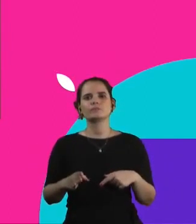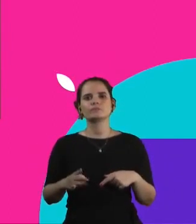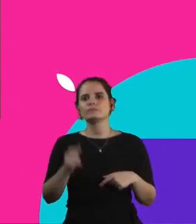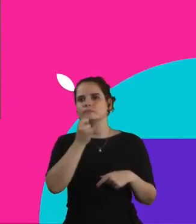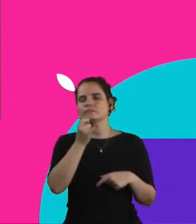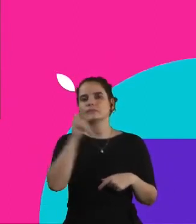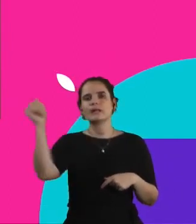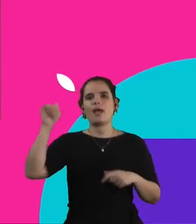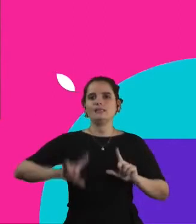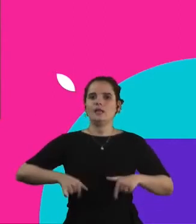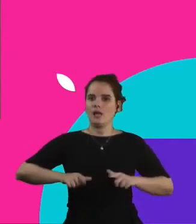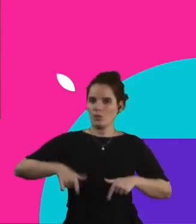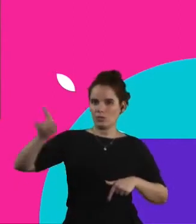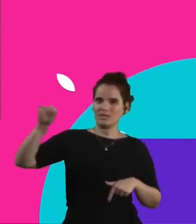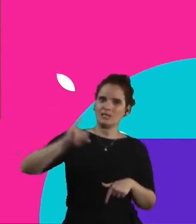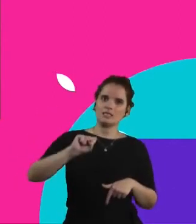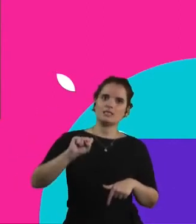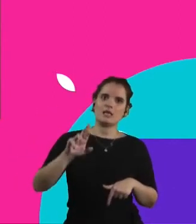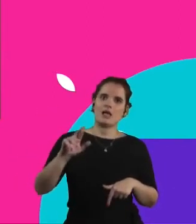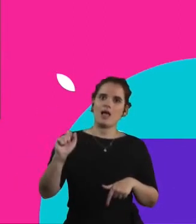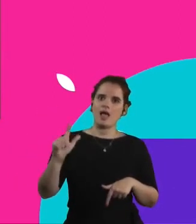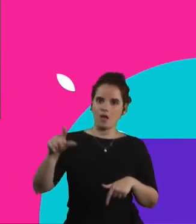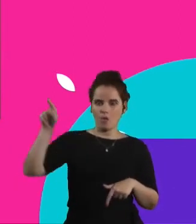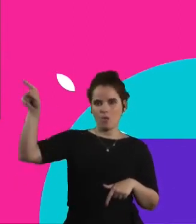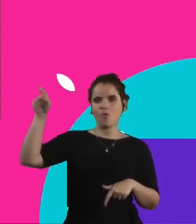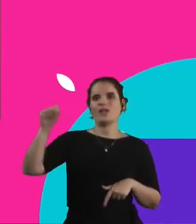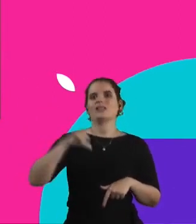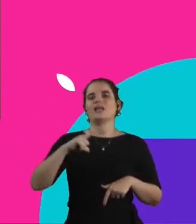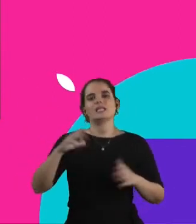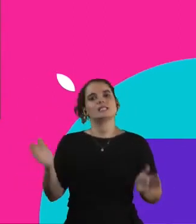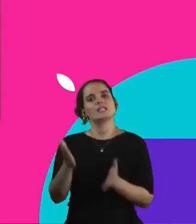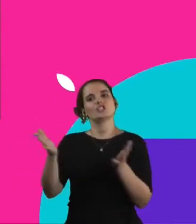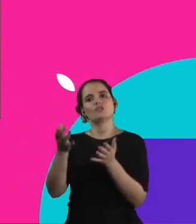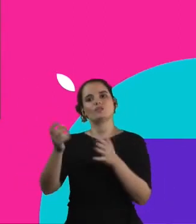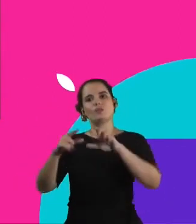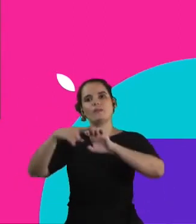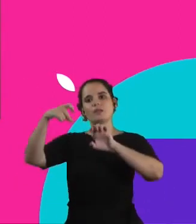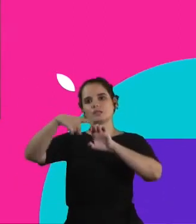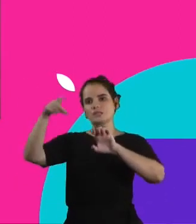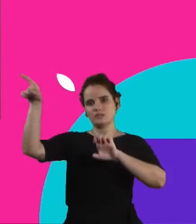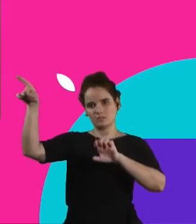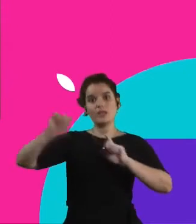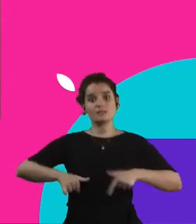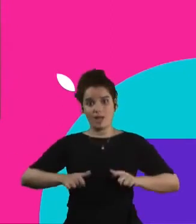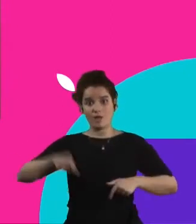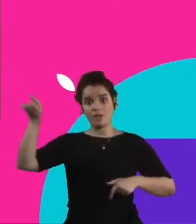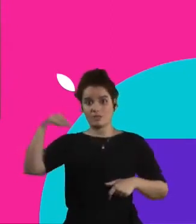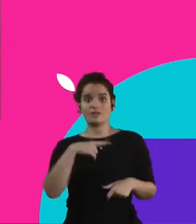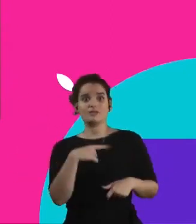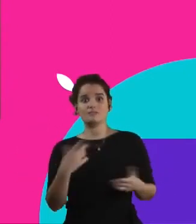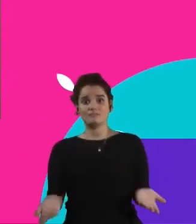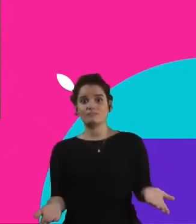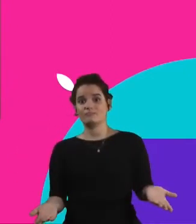em Israel você possa ter um incentivo, fomento ao empreendedorismo. Em Israel tem. Como é que o Brasil,